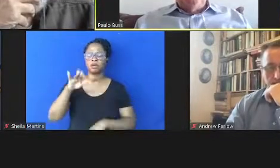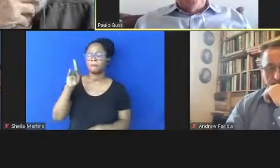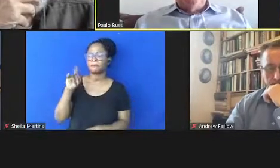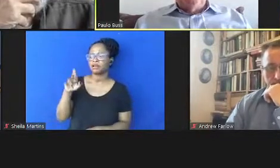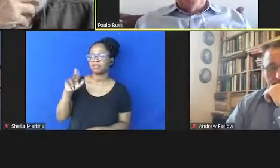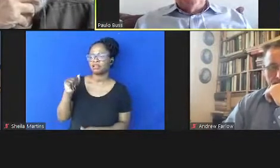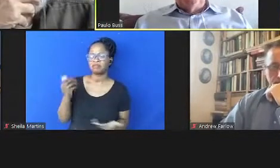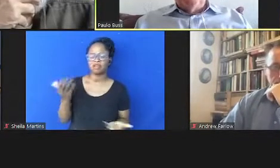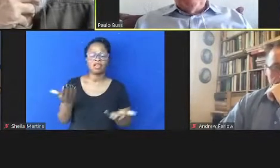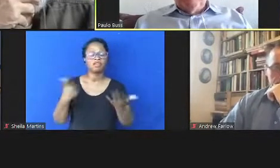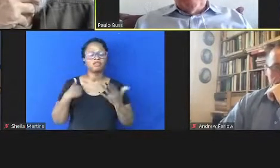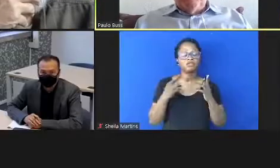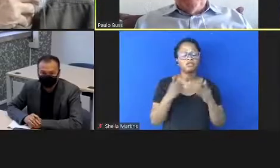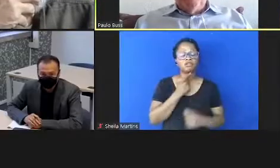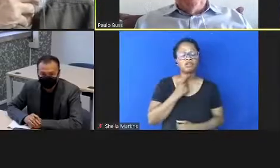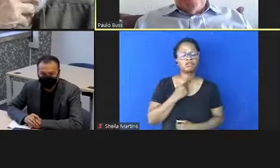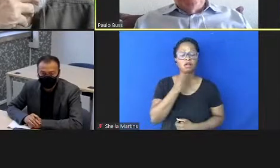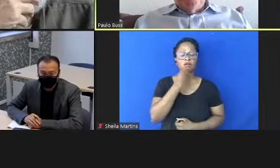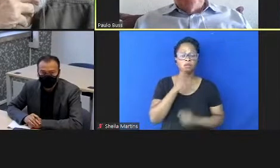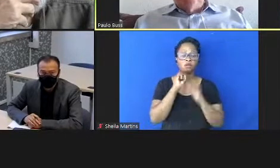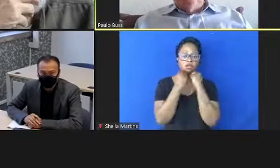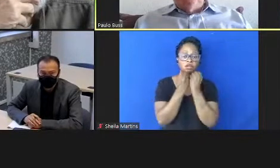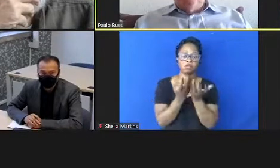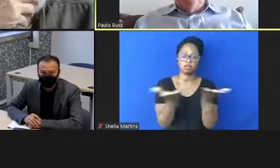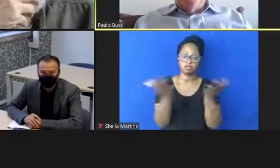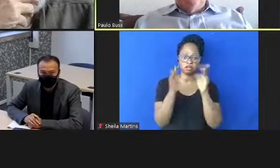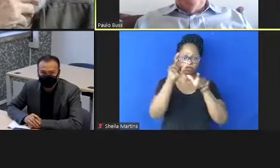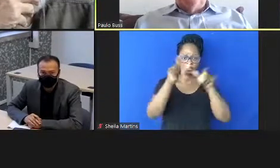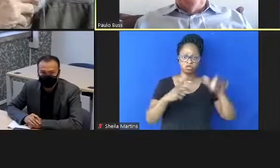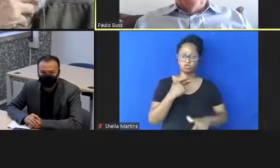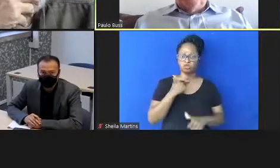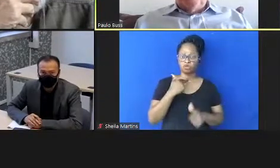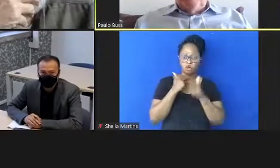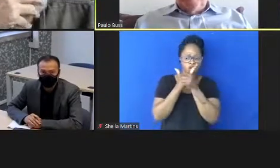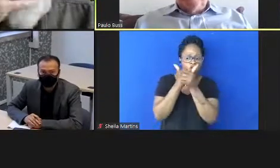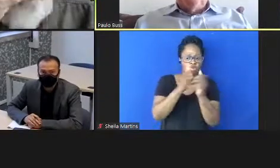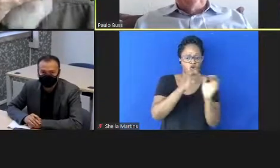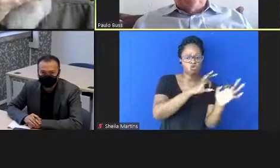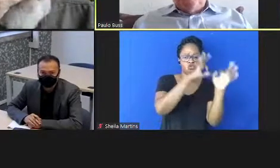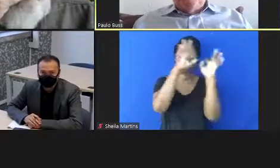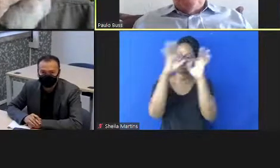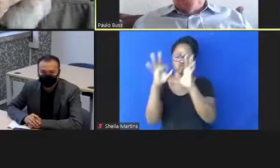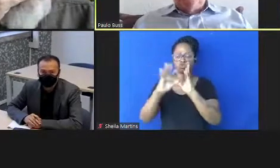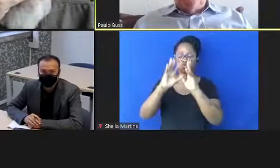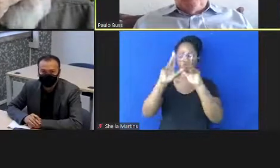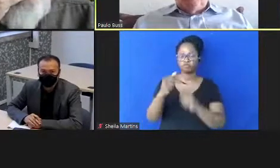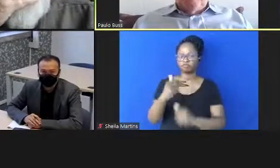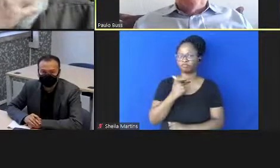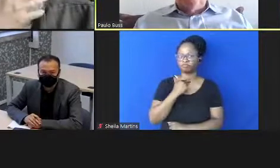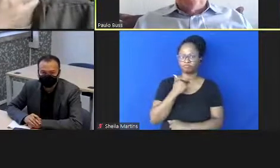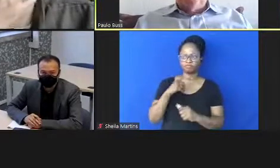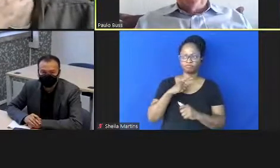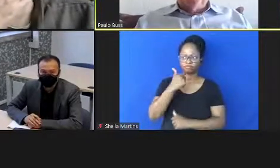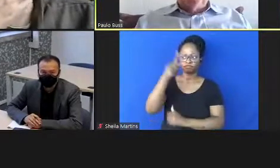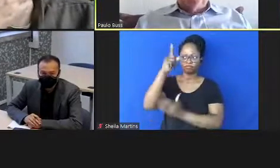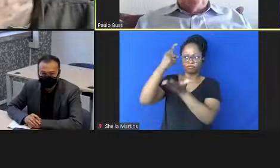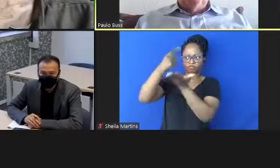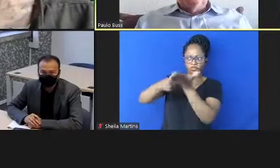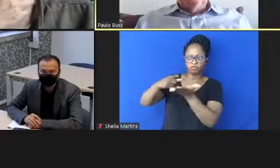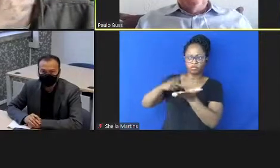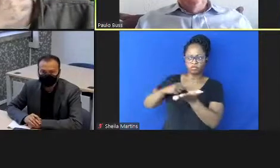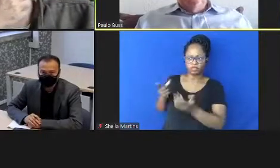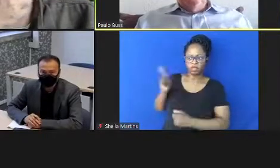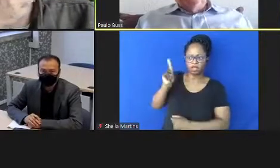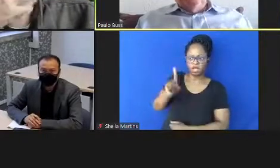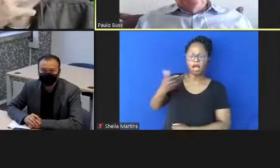Eu também desejo um bom seminário a todos, eu não vou poder acompanhá-lo totalmente, terei outros colegas meus do Cris que vão